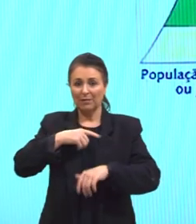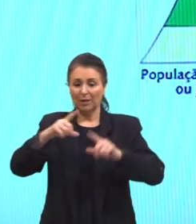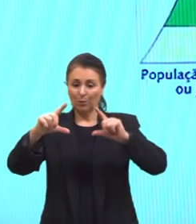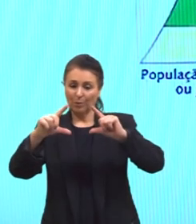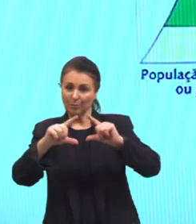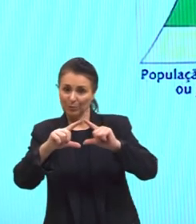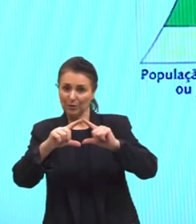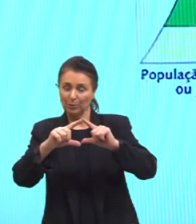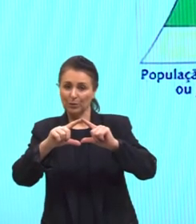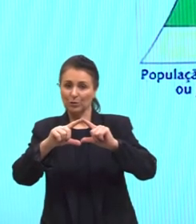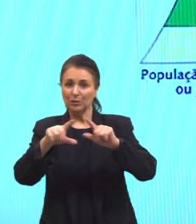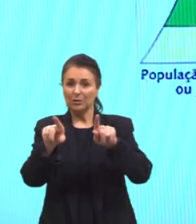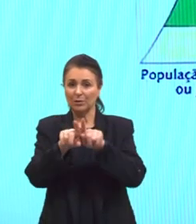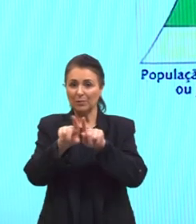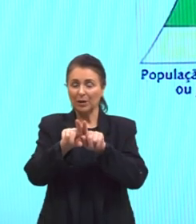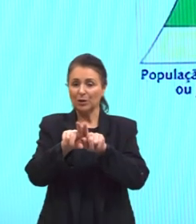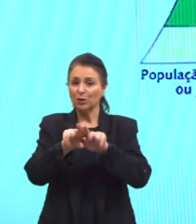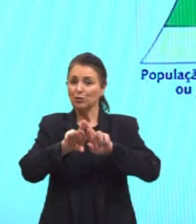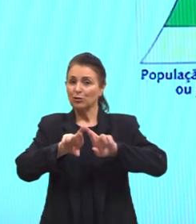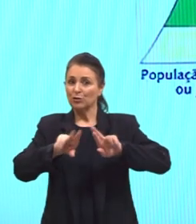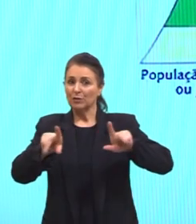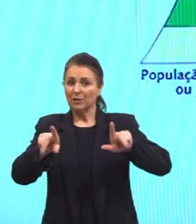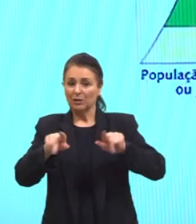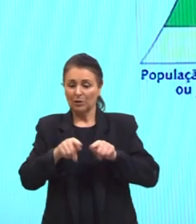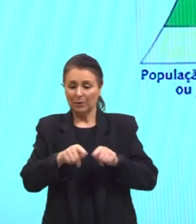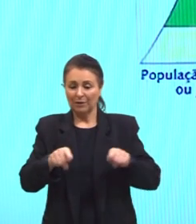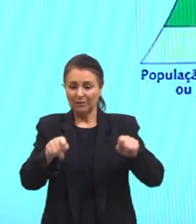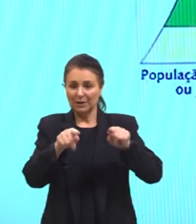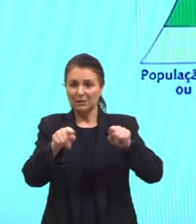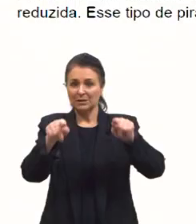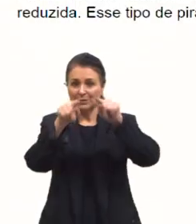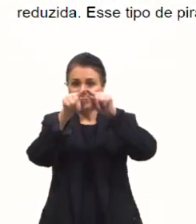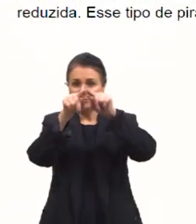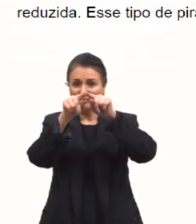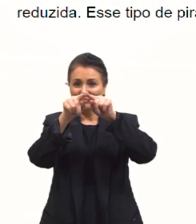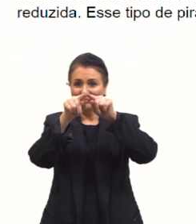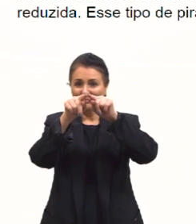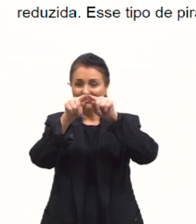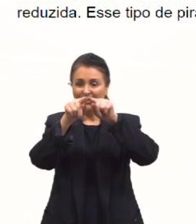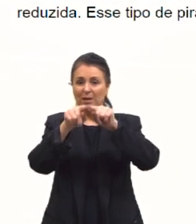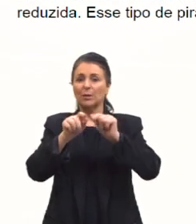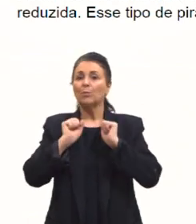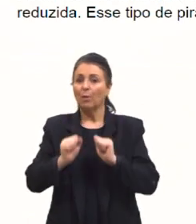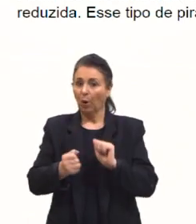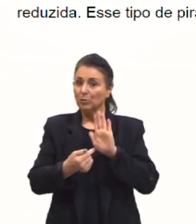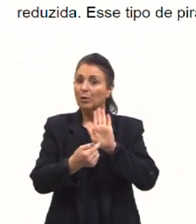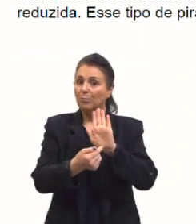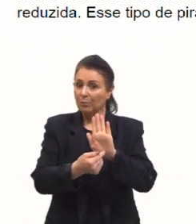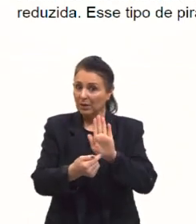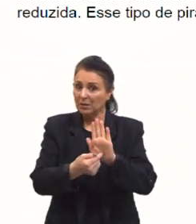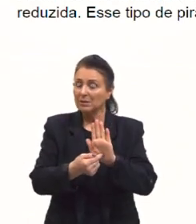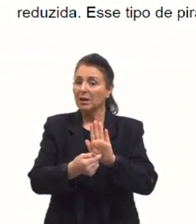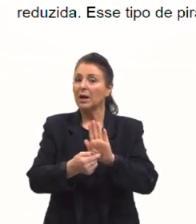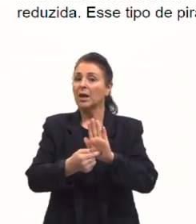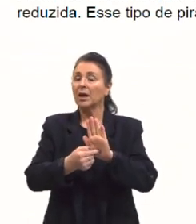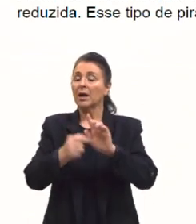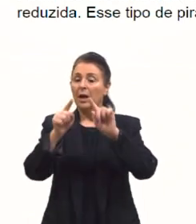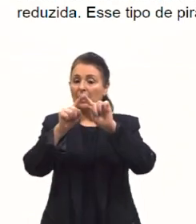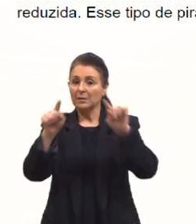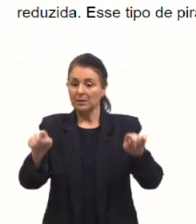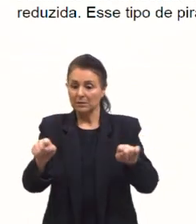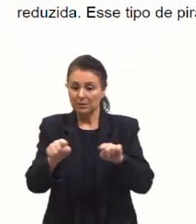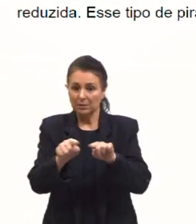mais esguio né e a ponta recebendo aí os idosos tá meninos e meninas Então pode aparecer para ti essas pirâmides